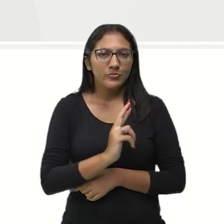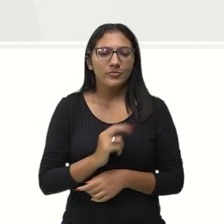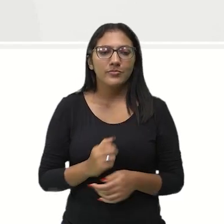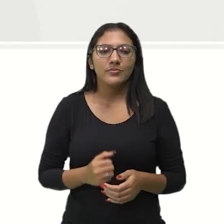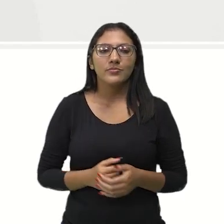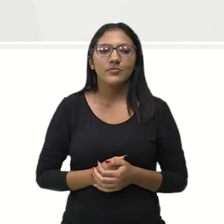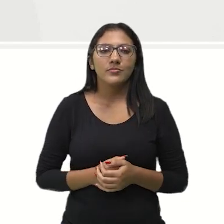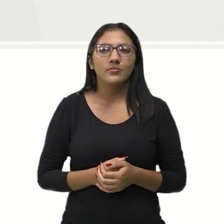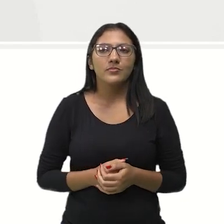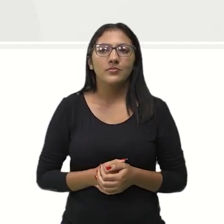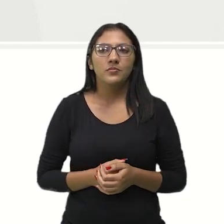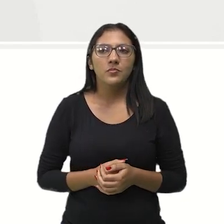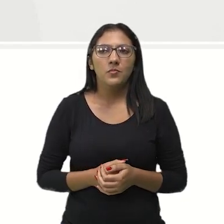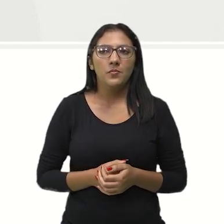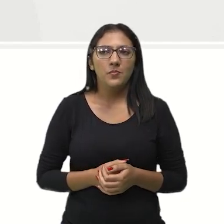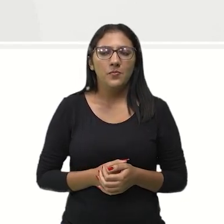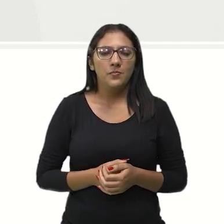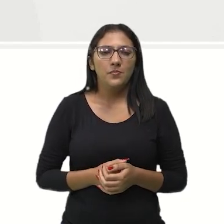Comprimento igual a